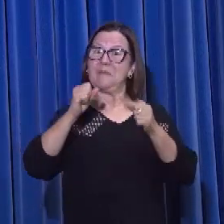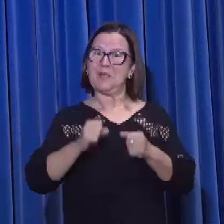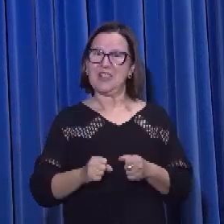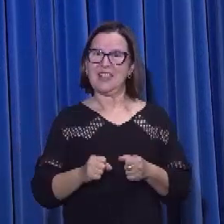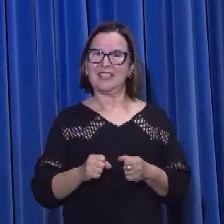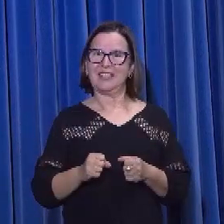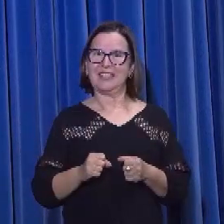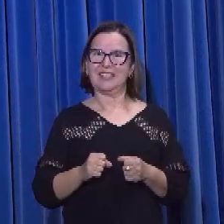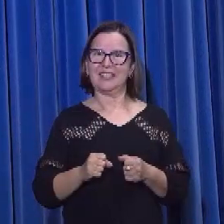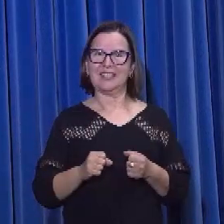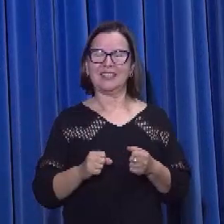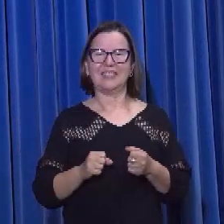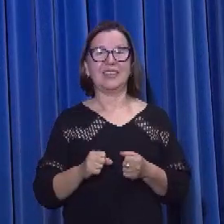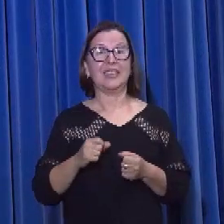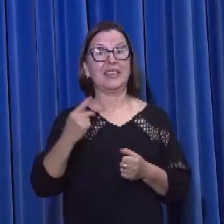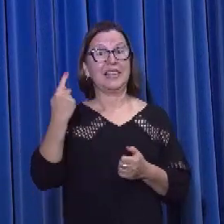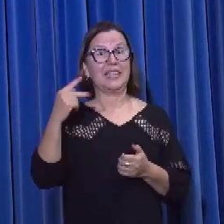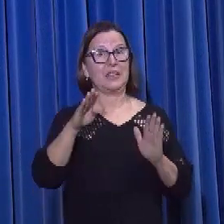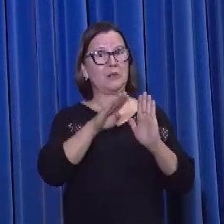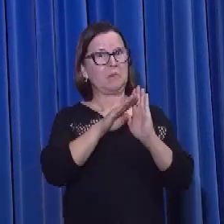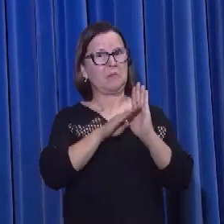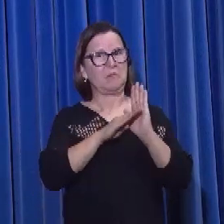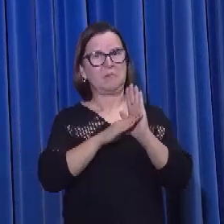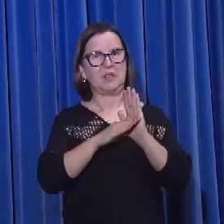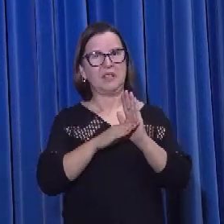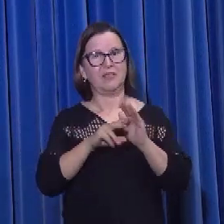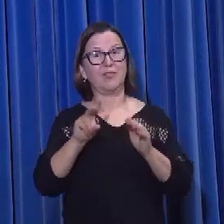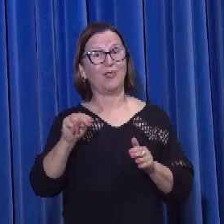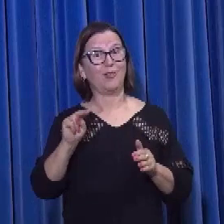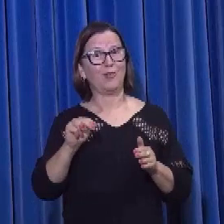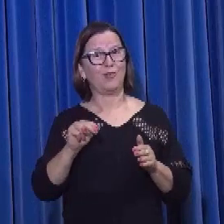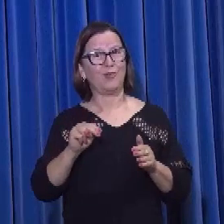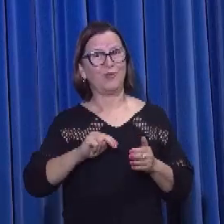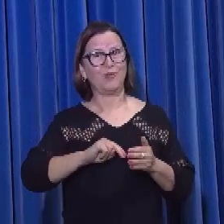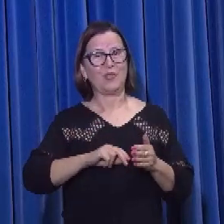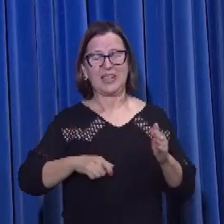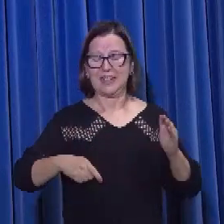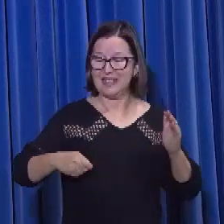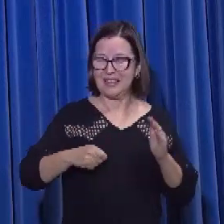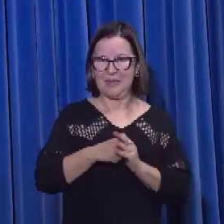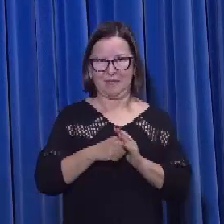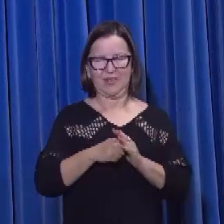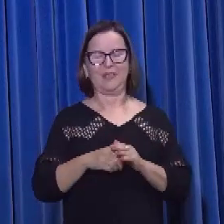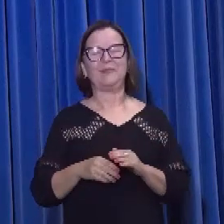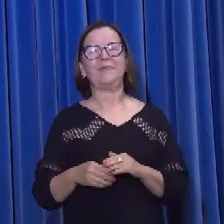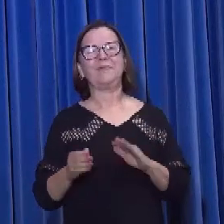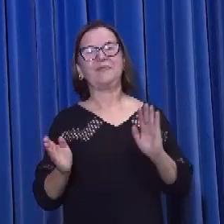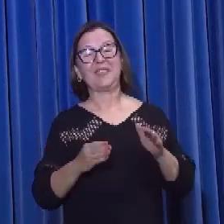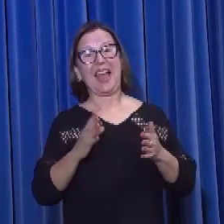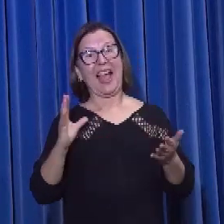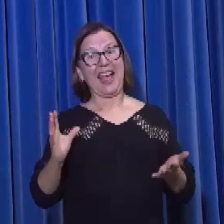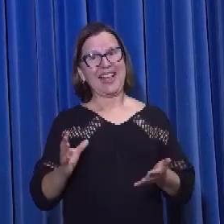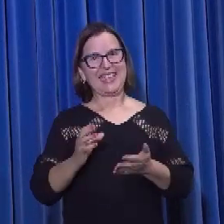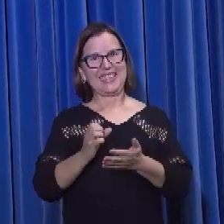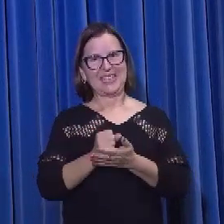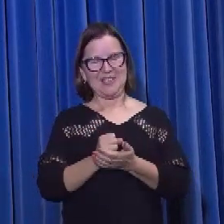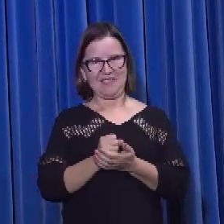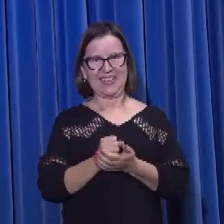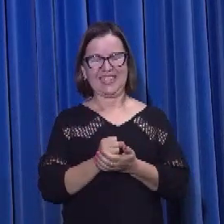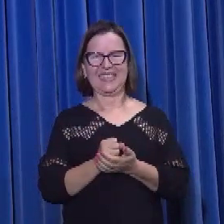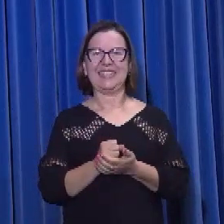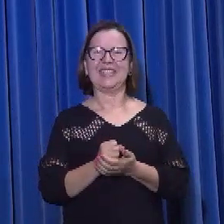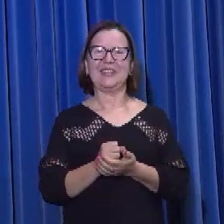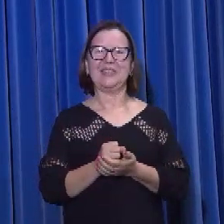frustrado. A salvação de todos os filhos de Deus é o resultado eficaz